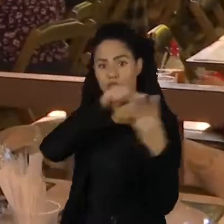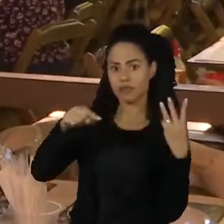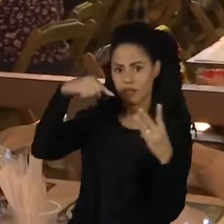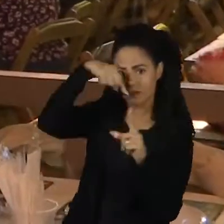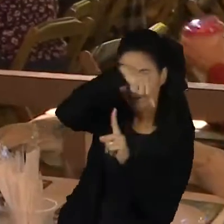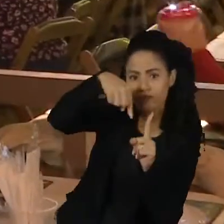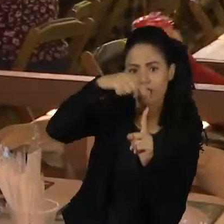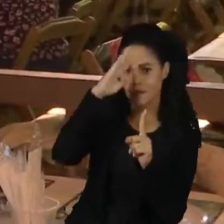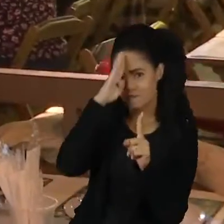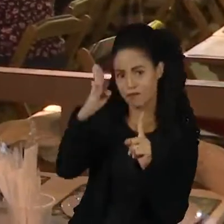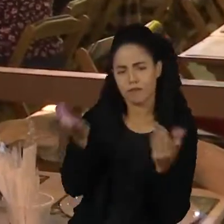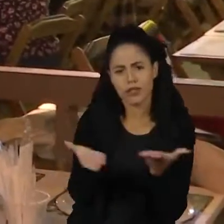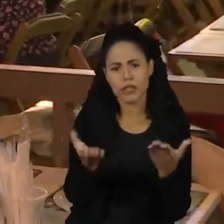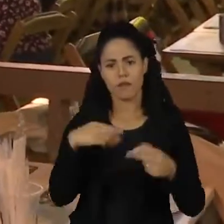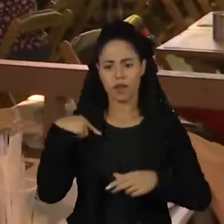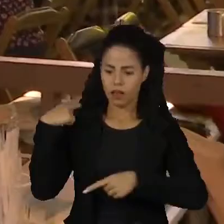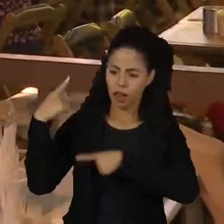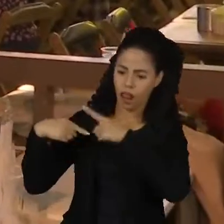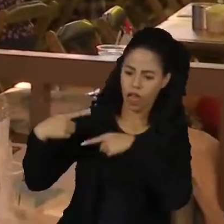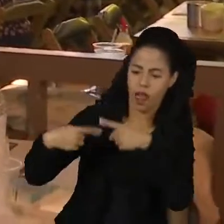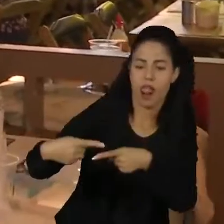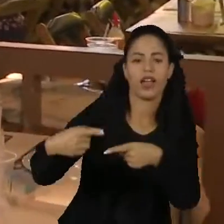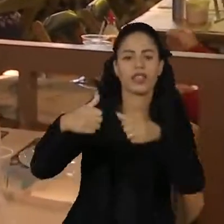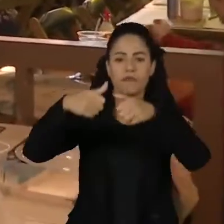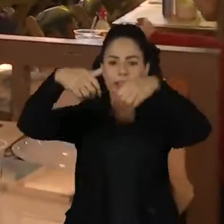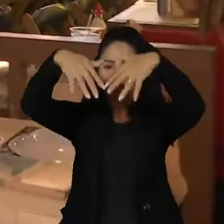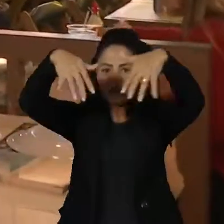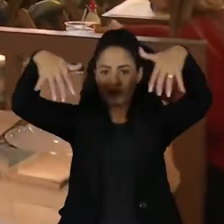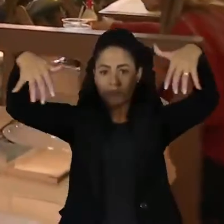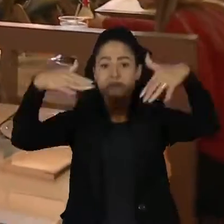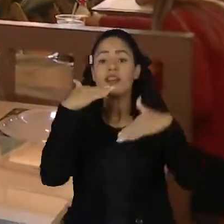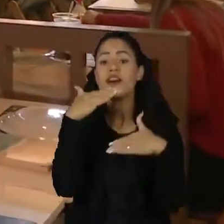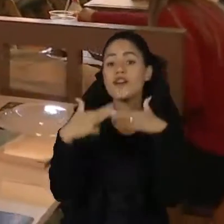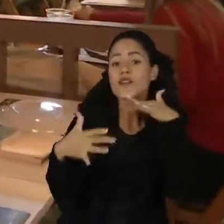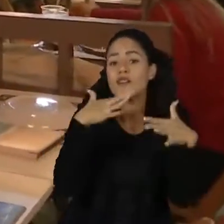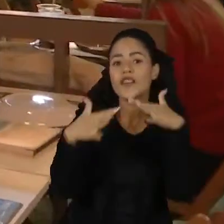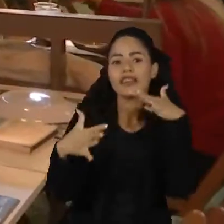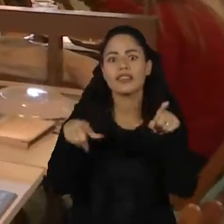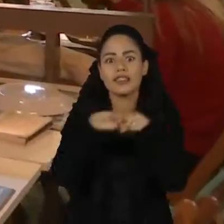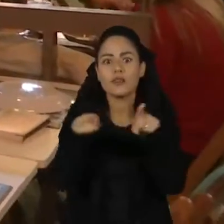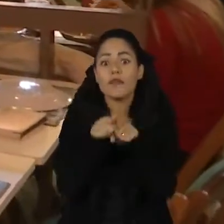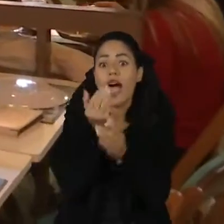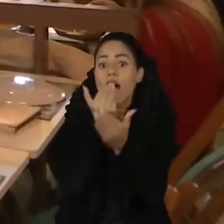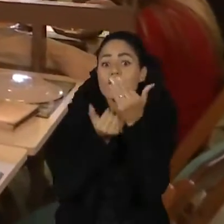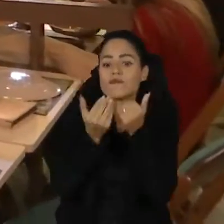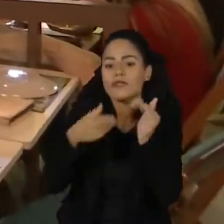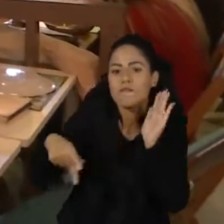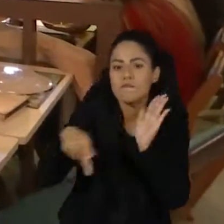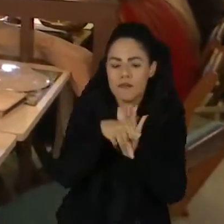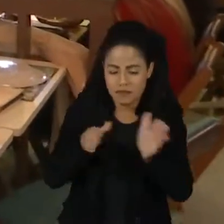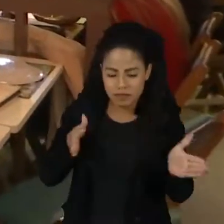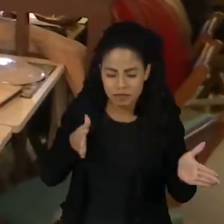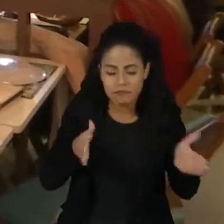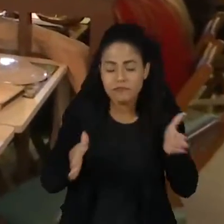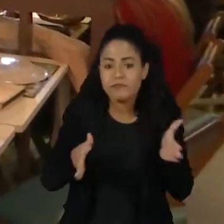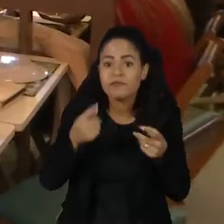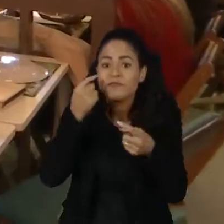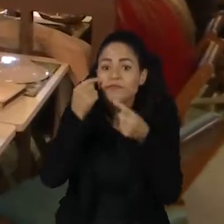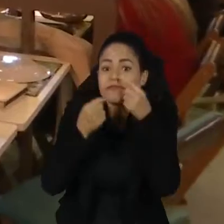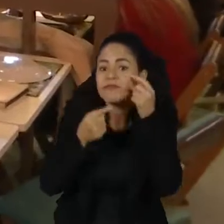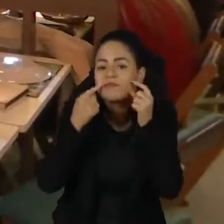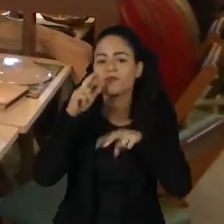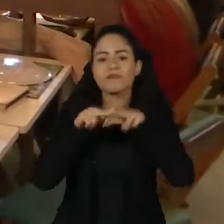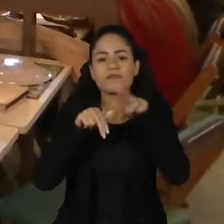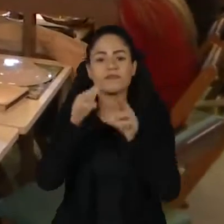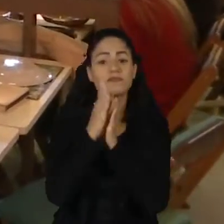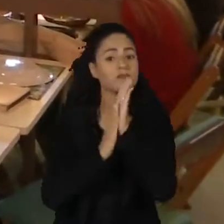da tradição católica, do colorido das bandeirinhas ou das comidas típicas, as festas juninas também são boas demais da conta para